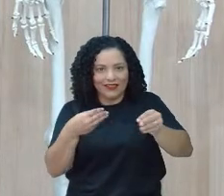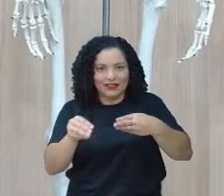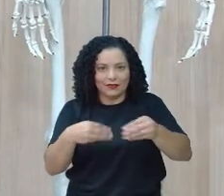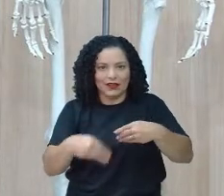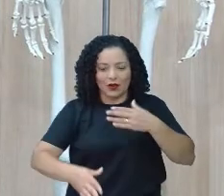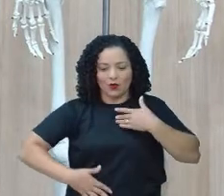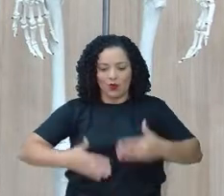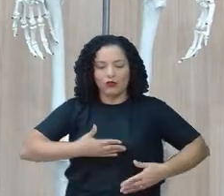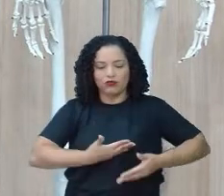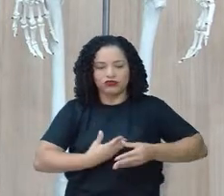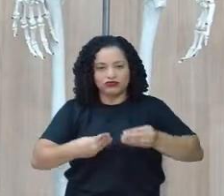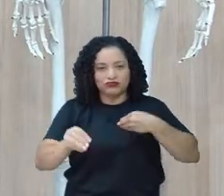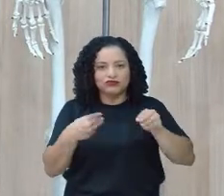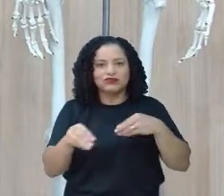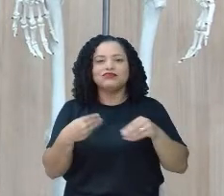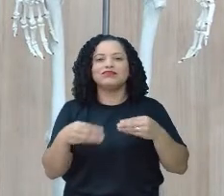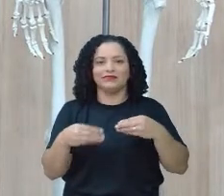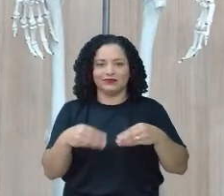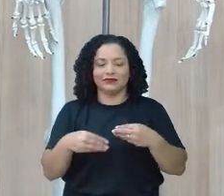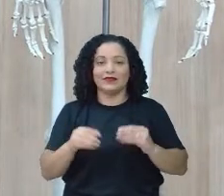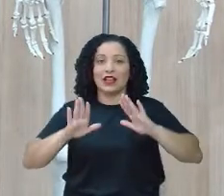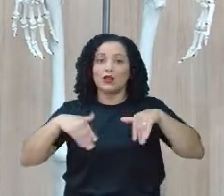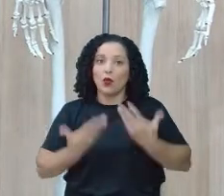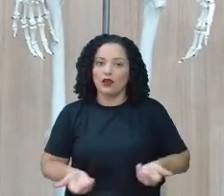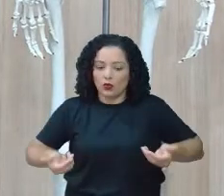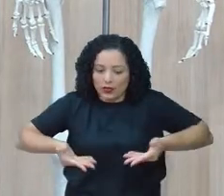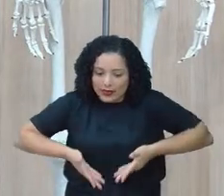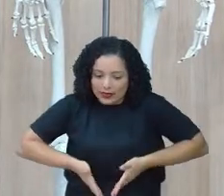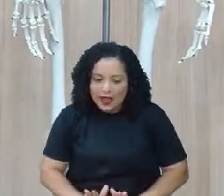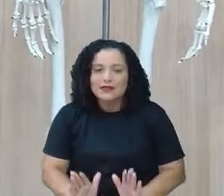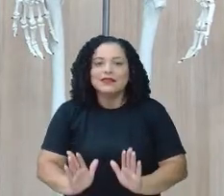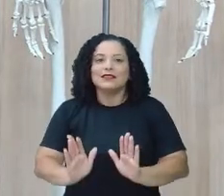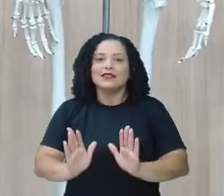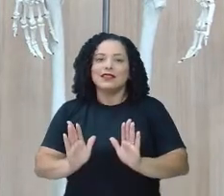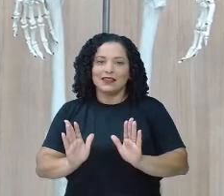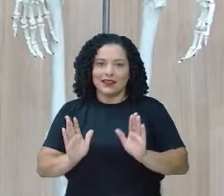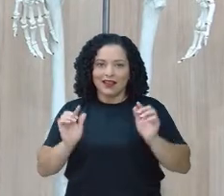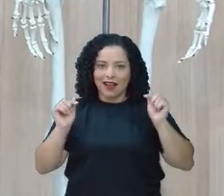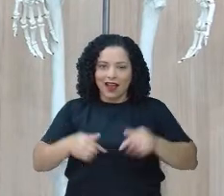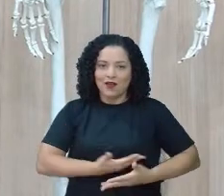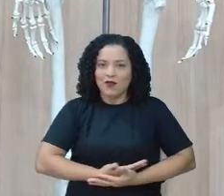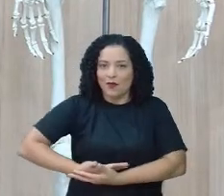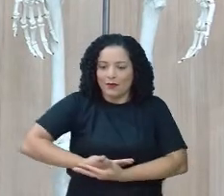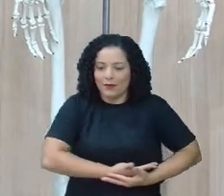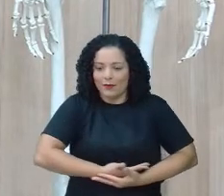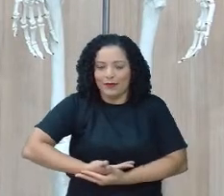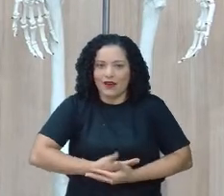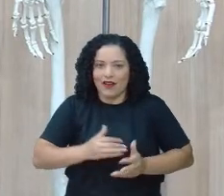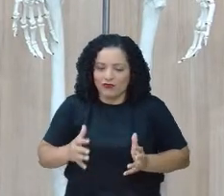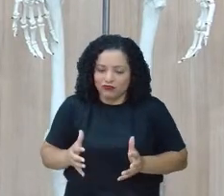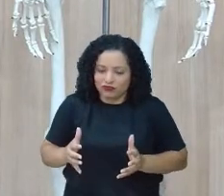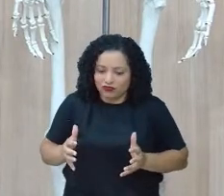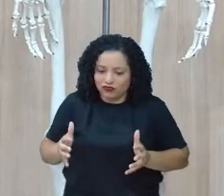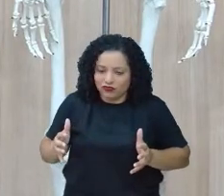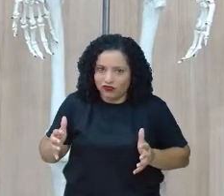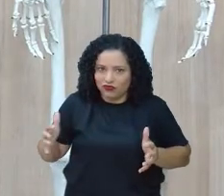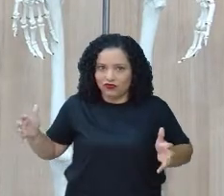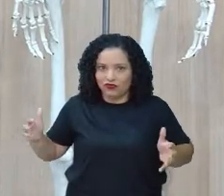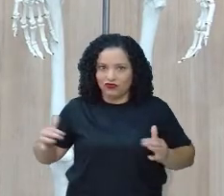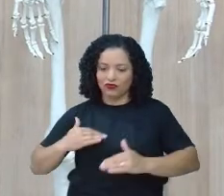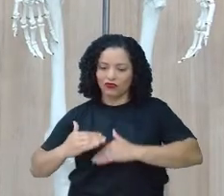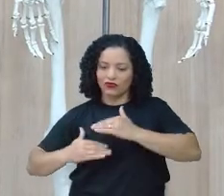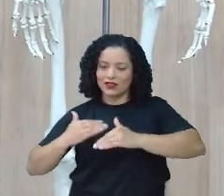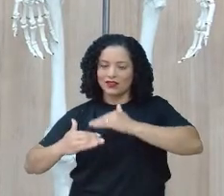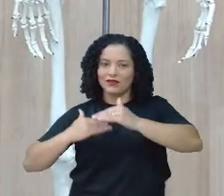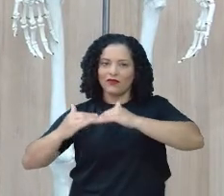à medida que ocorreu aí o nascimento, esse recém-nascido apresenta um número maior, que à medida que vai se desenvolvendo,